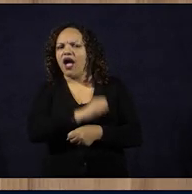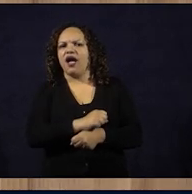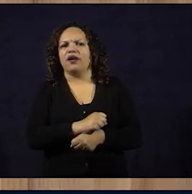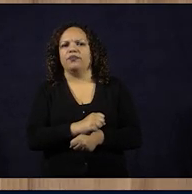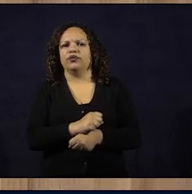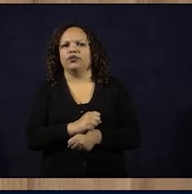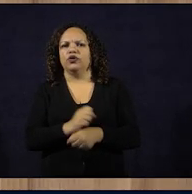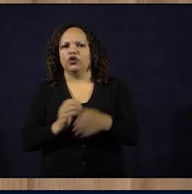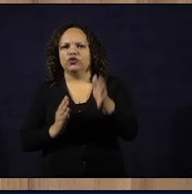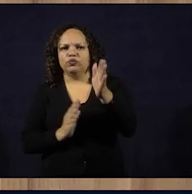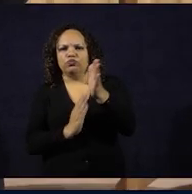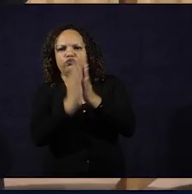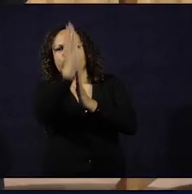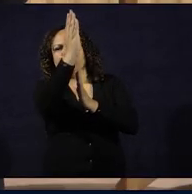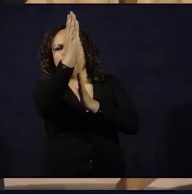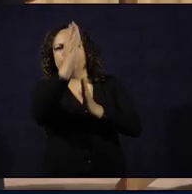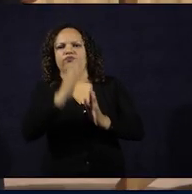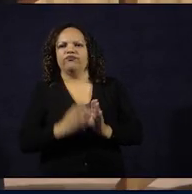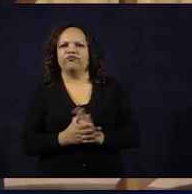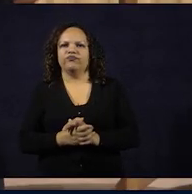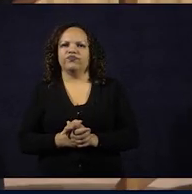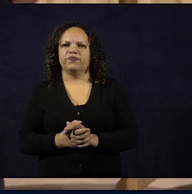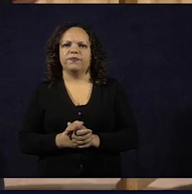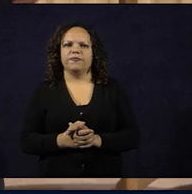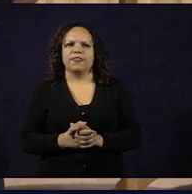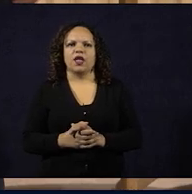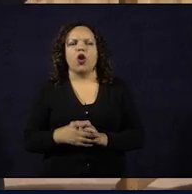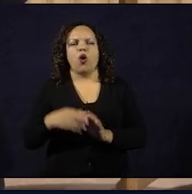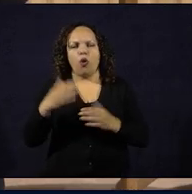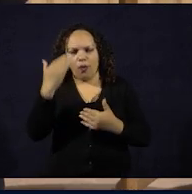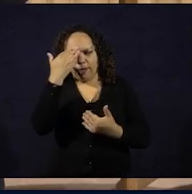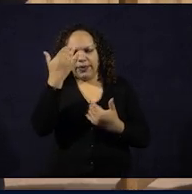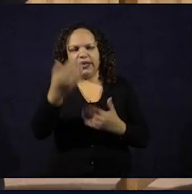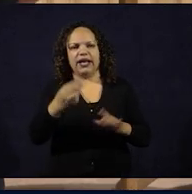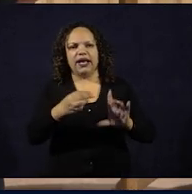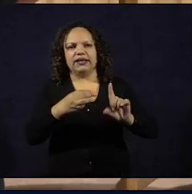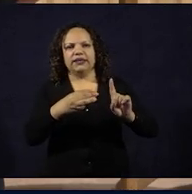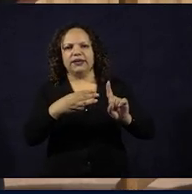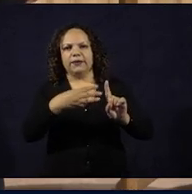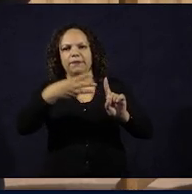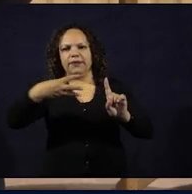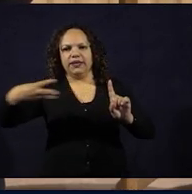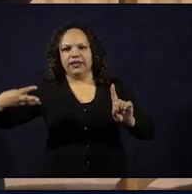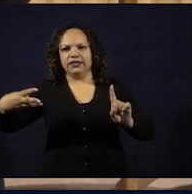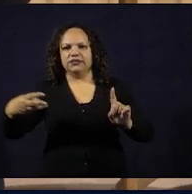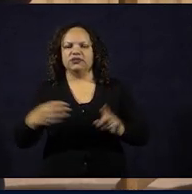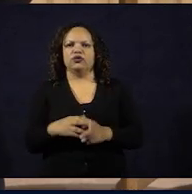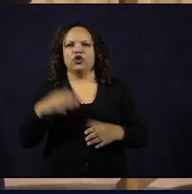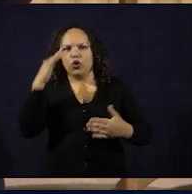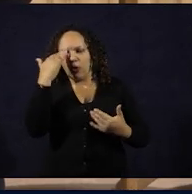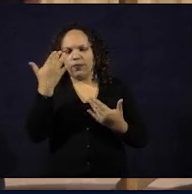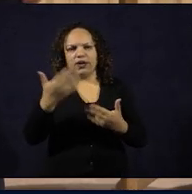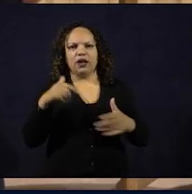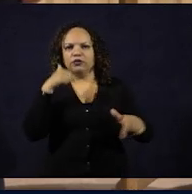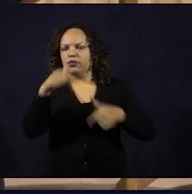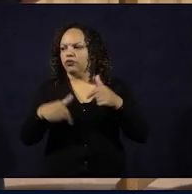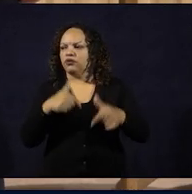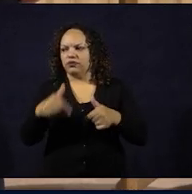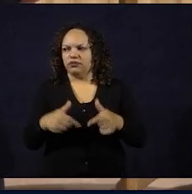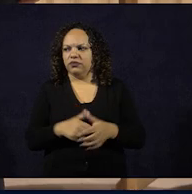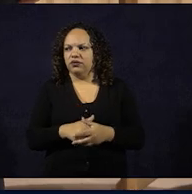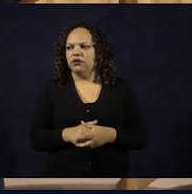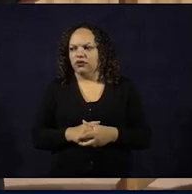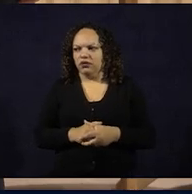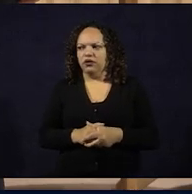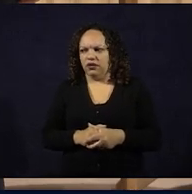que segura o nosso país nisso obrigado pela participação hoje aqui no fórum e muito obrigado por todo o trabalho ao longo desses últimos